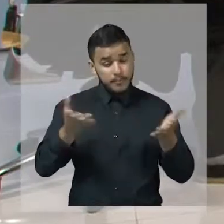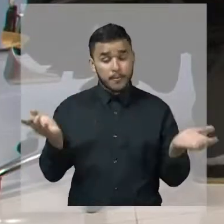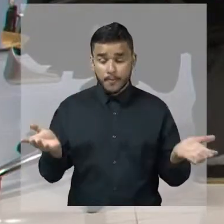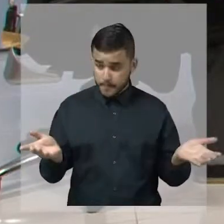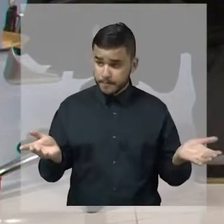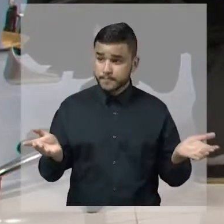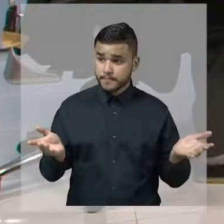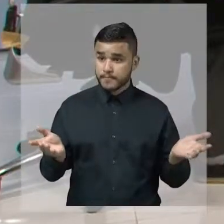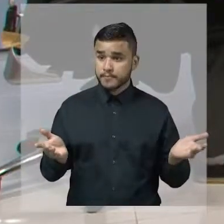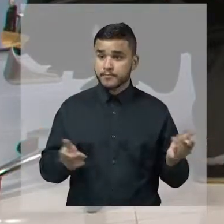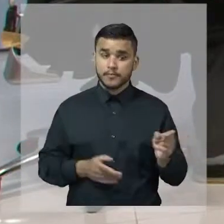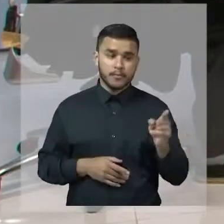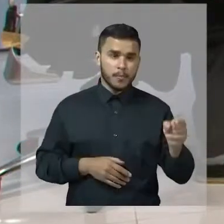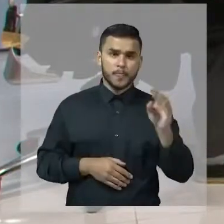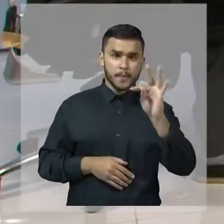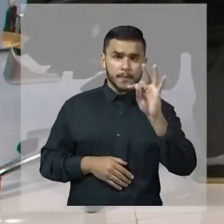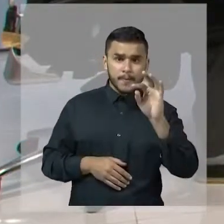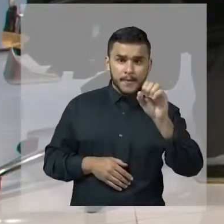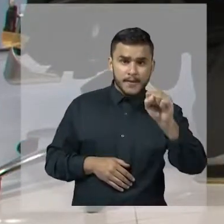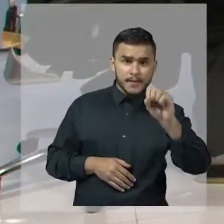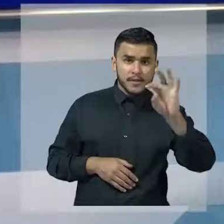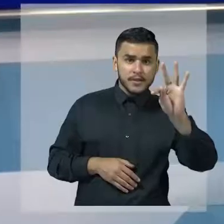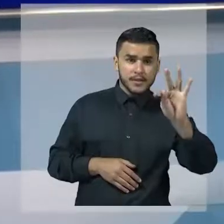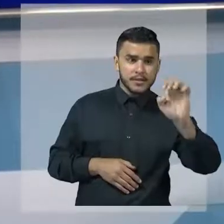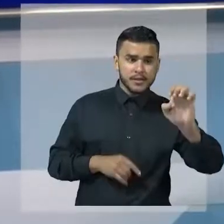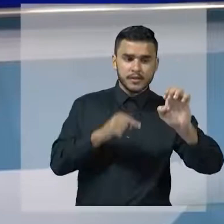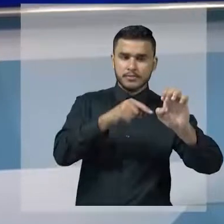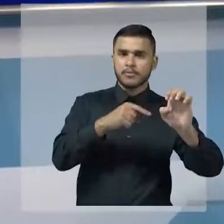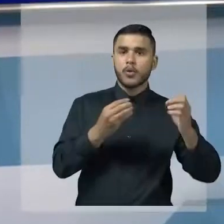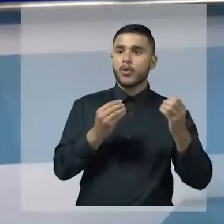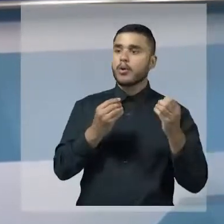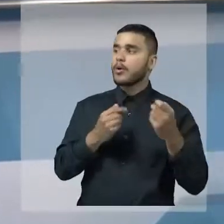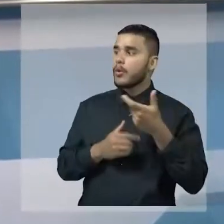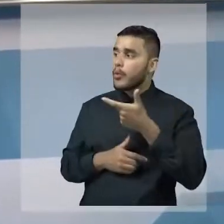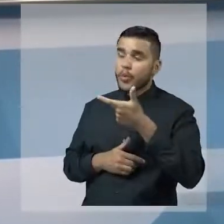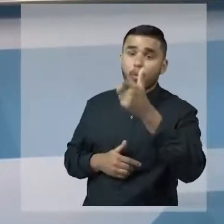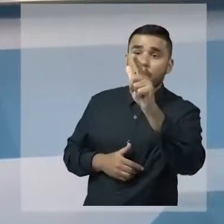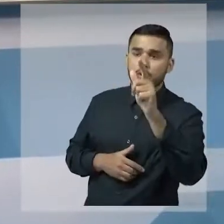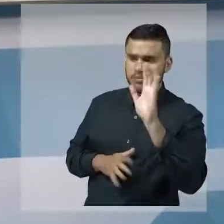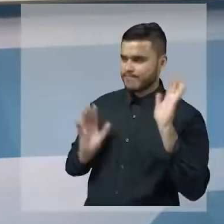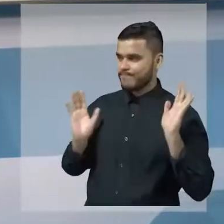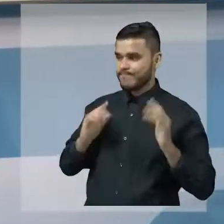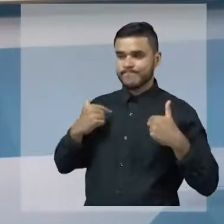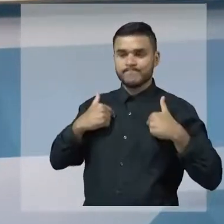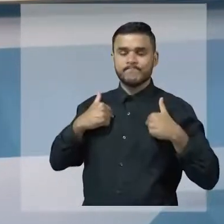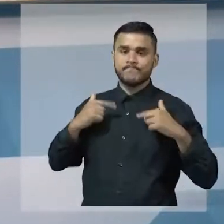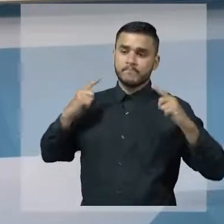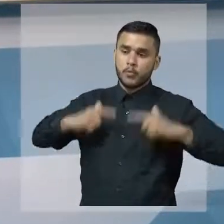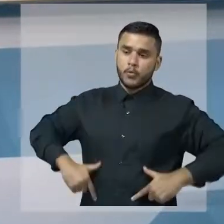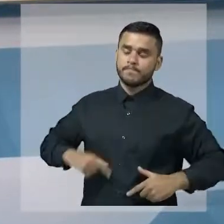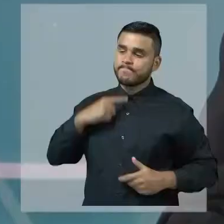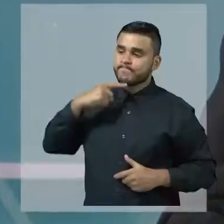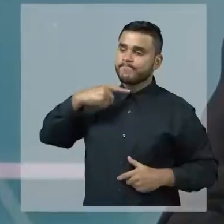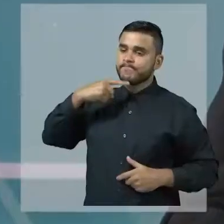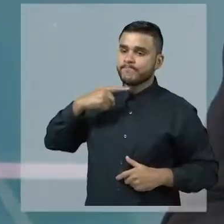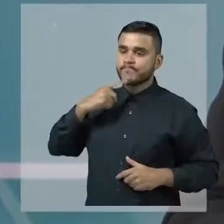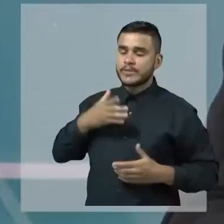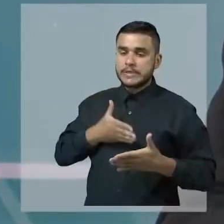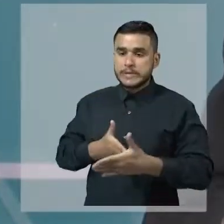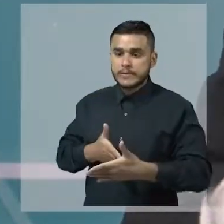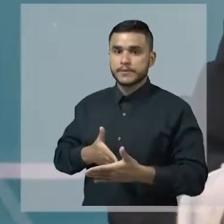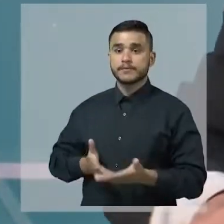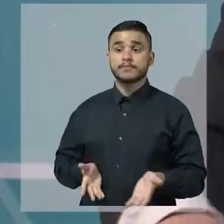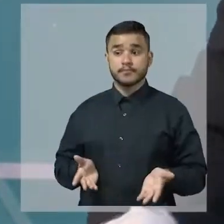Justiça Eleitoral não terá esse poder de dizer, procure outro. Procure outro, exato. É isso que você quer dizer. É que disse bem o